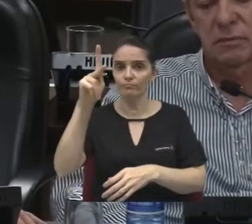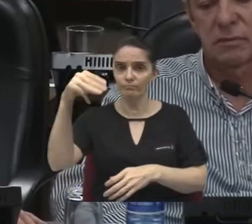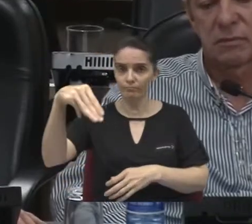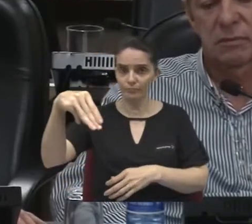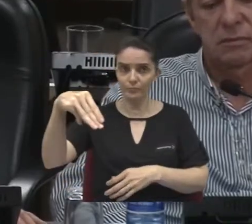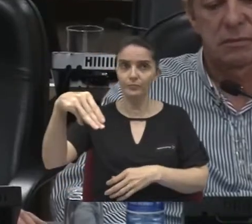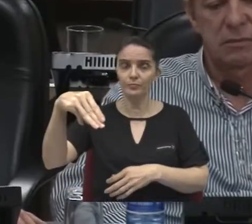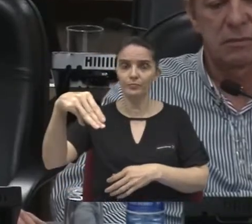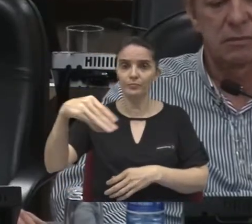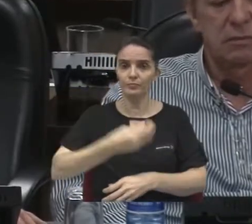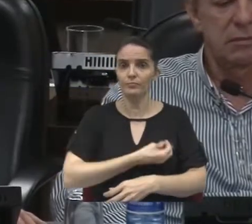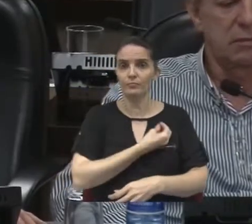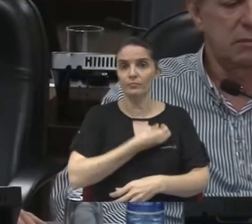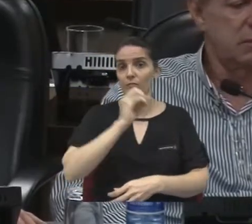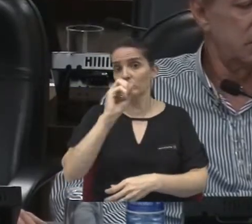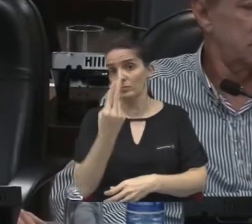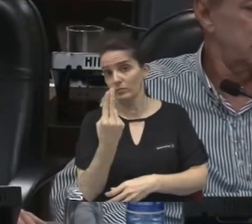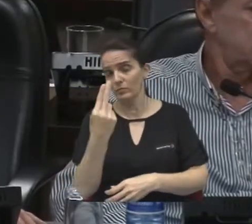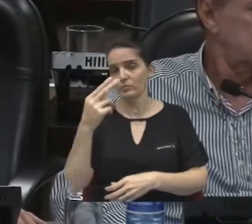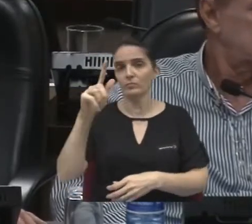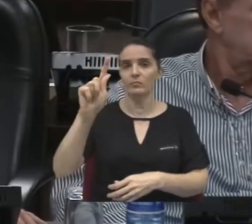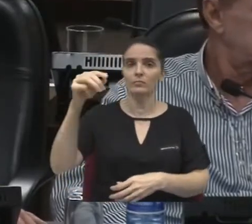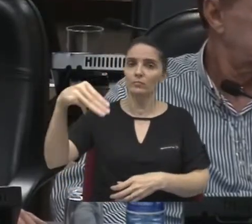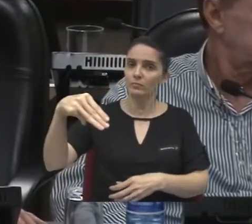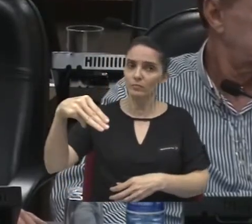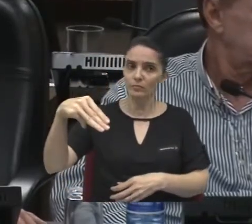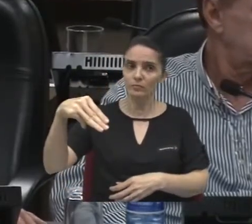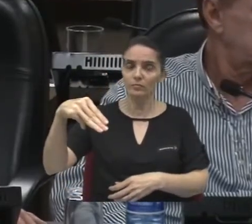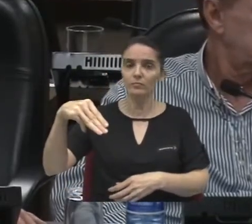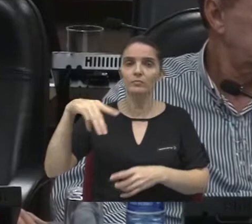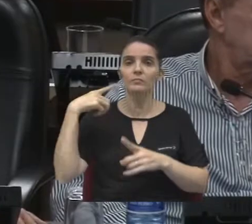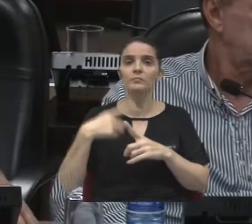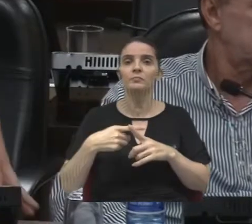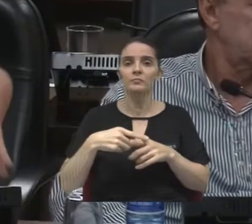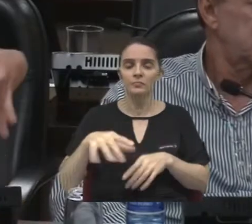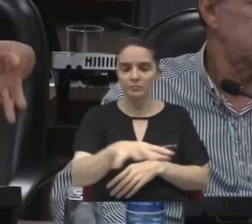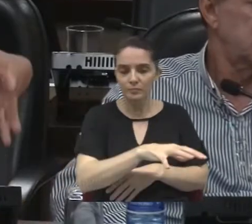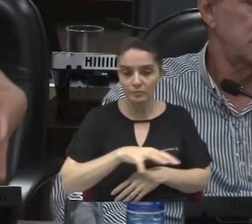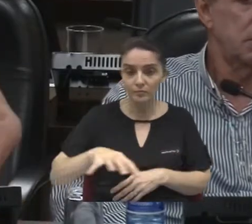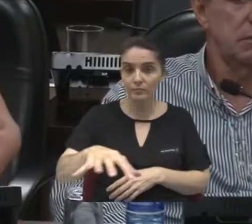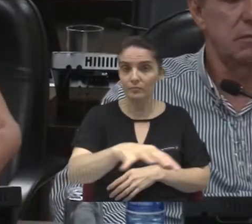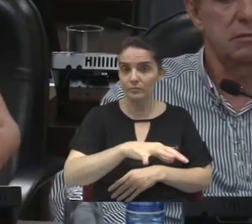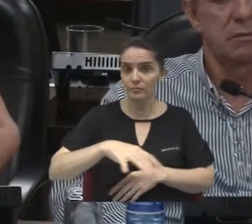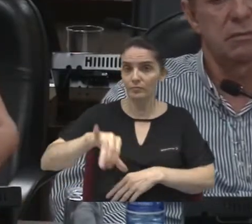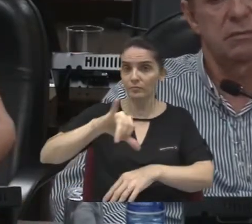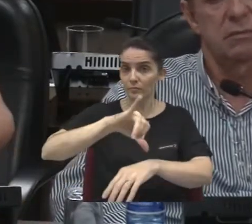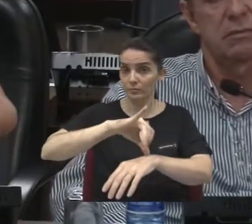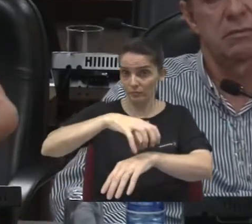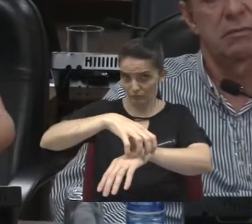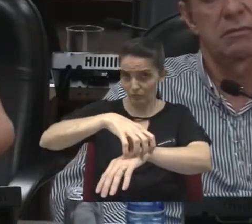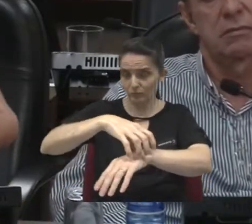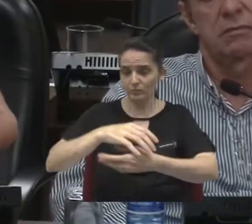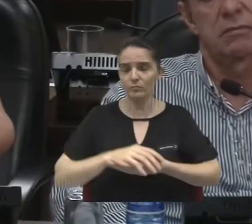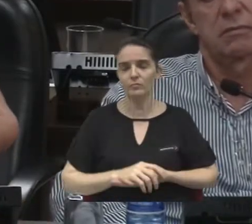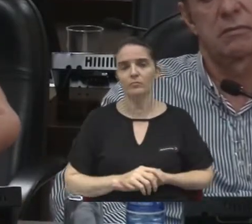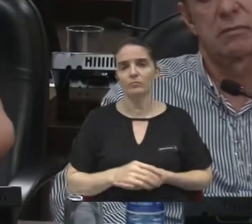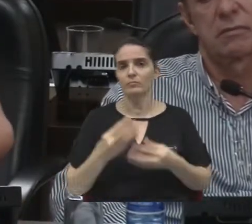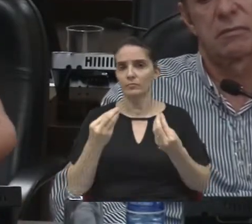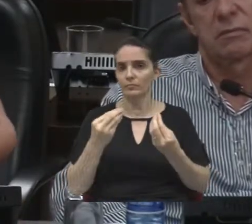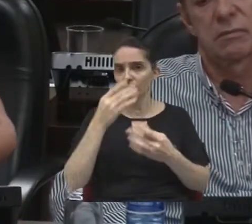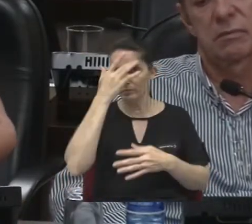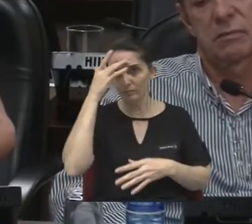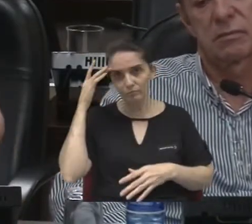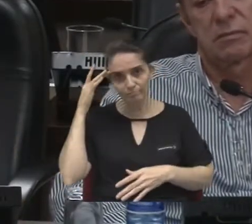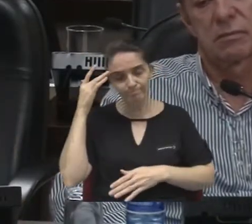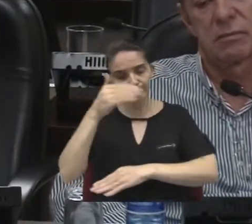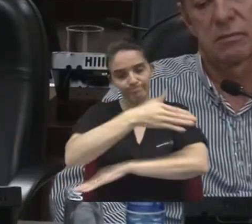ali ou da Guarda Municipal, porque a nossa região central tem essa situação dos andarilhos à